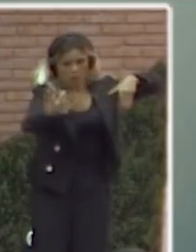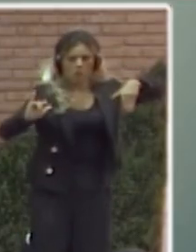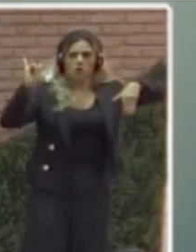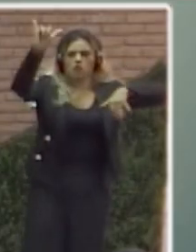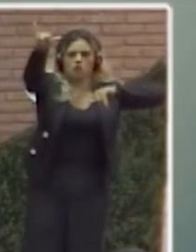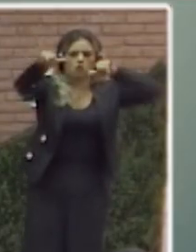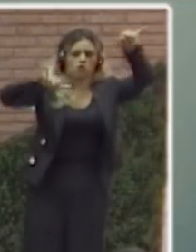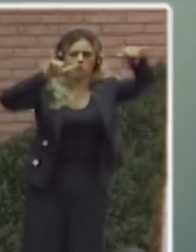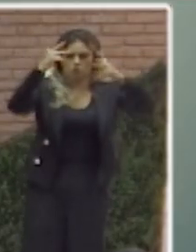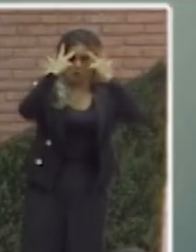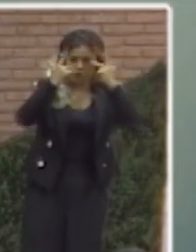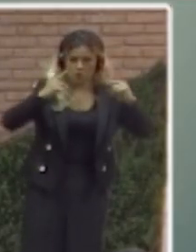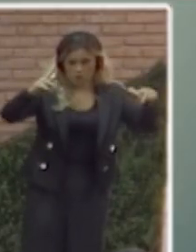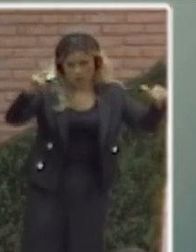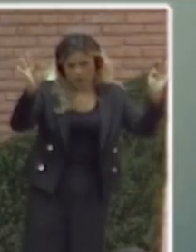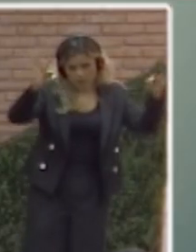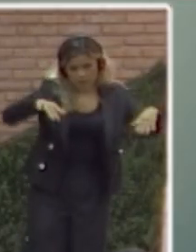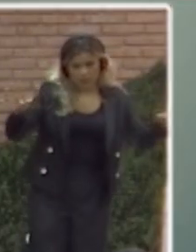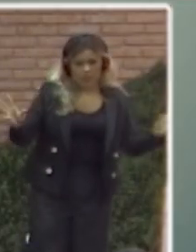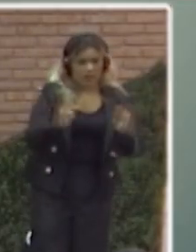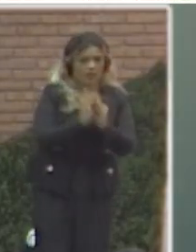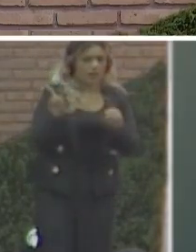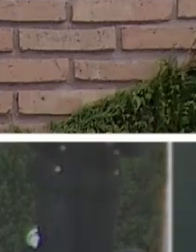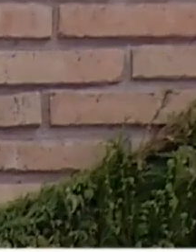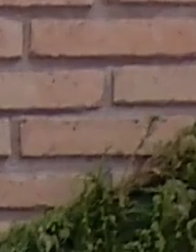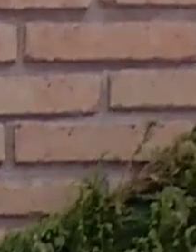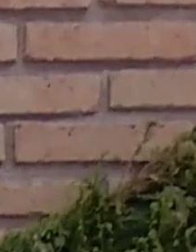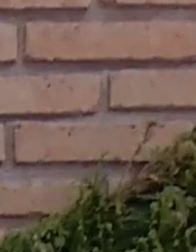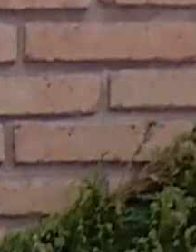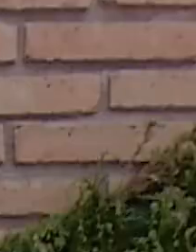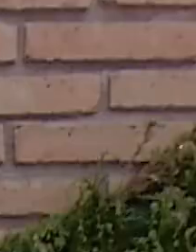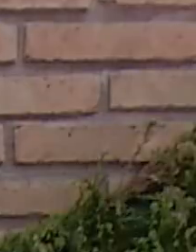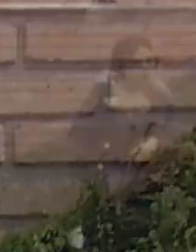aeroporto. E é isso. É um pouquinho do que a gente faz na Mace.